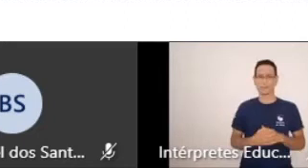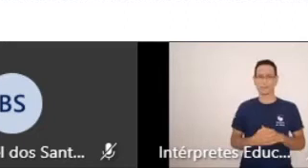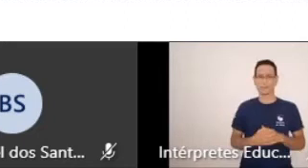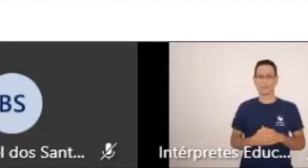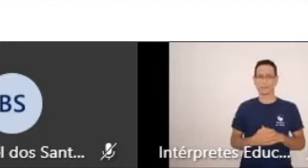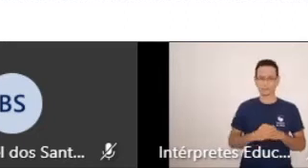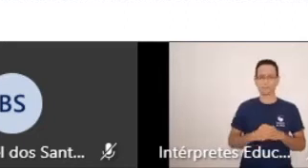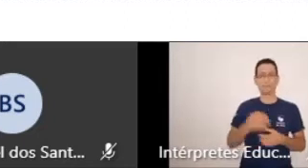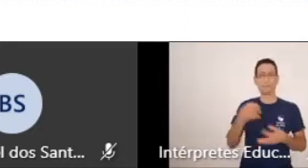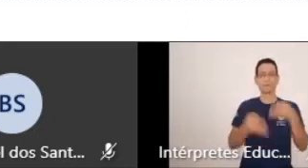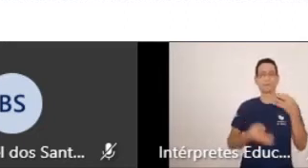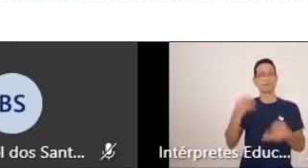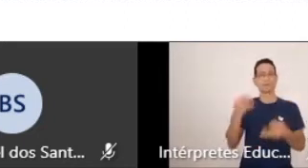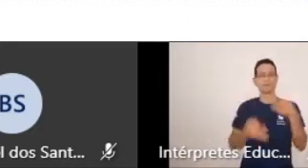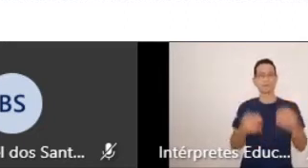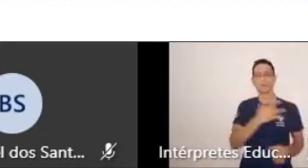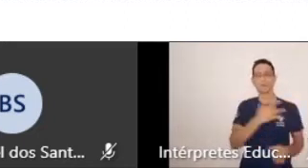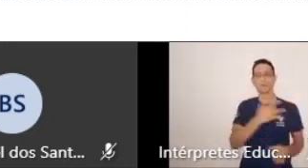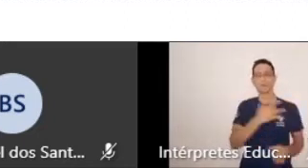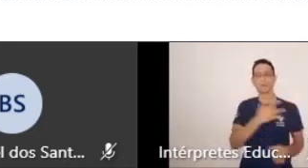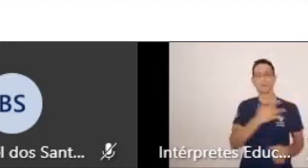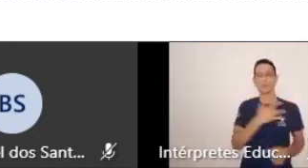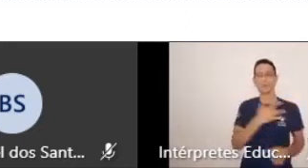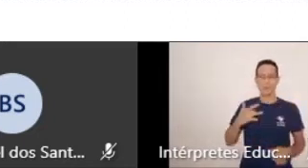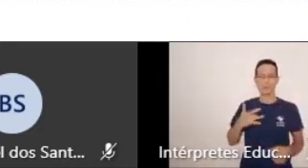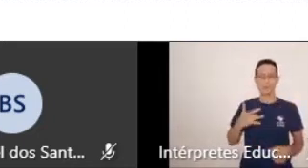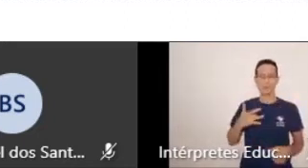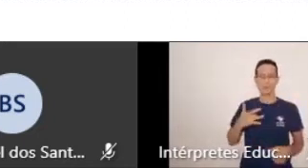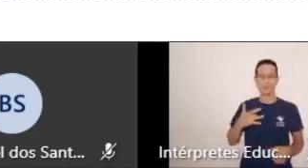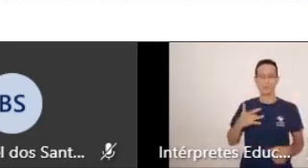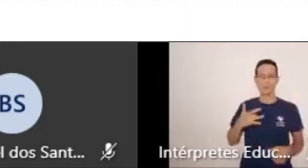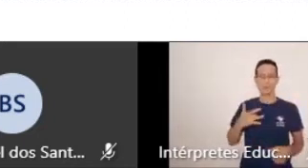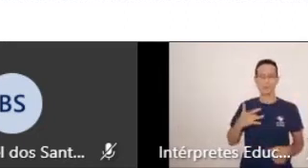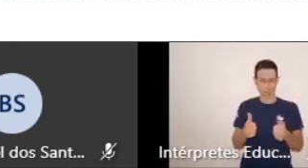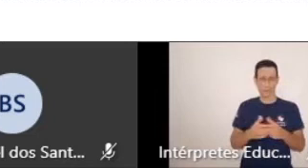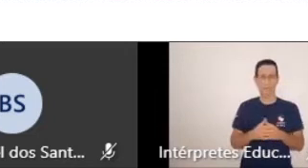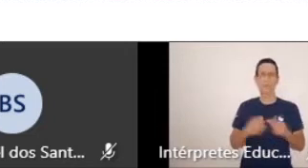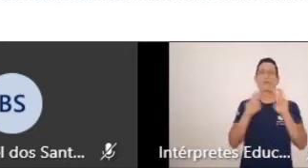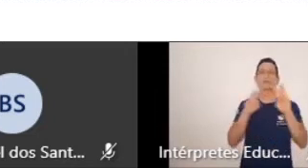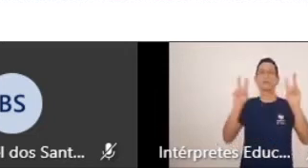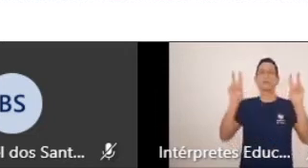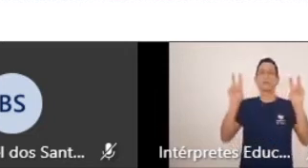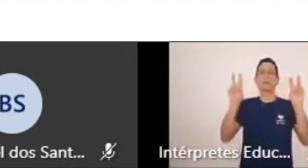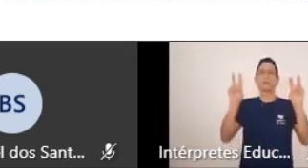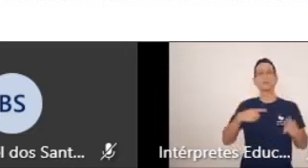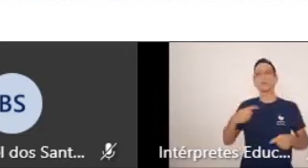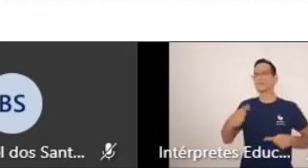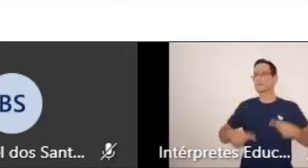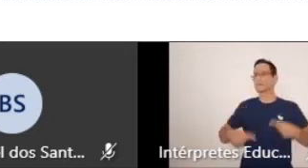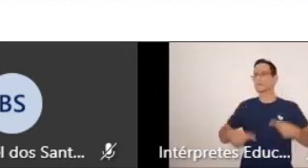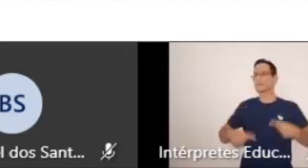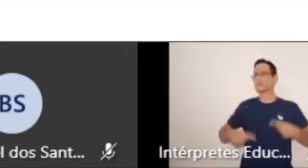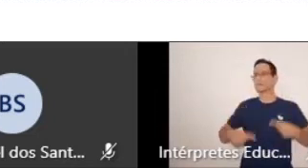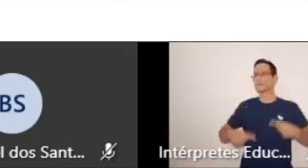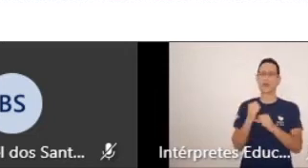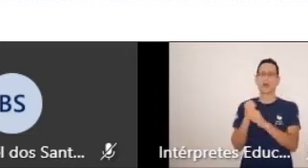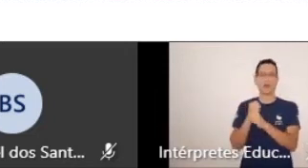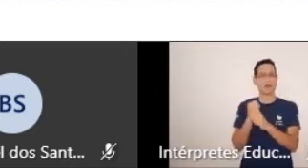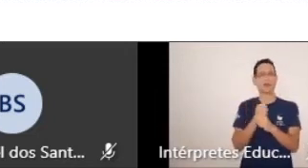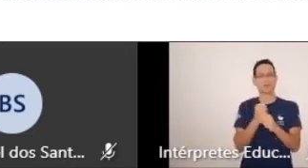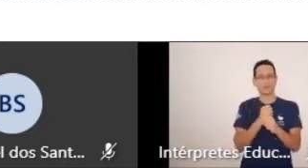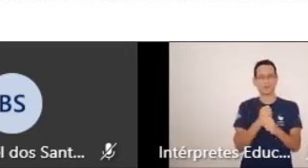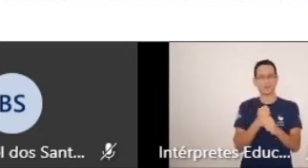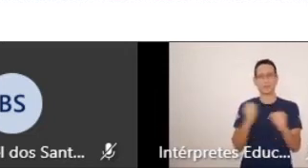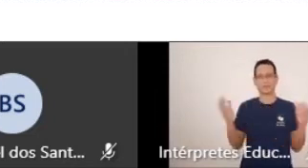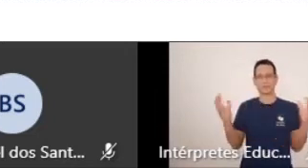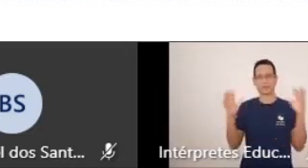questão da judicialização da saúde, como aqui foi bem colocado, esse é um tema que tem gerado debate há anos, uma série de